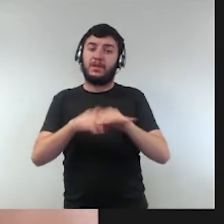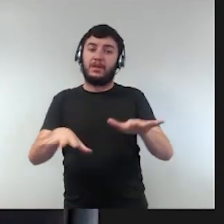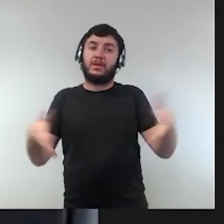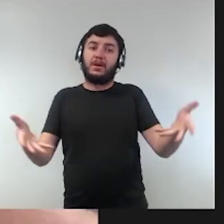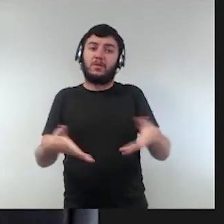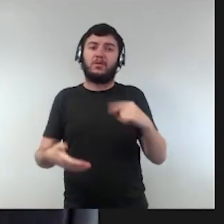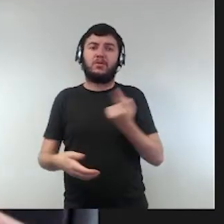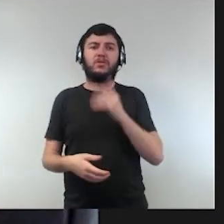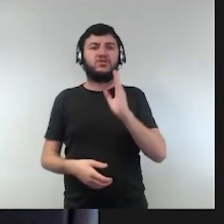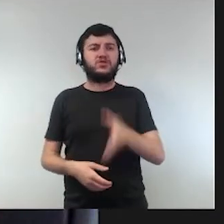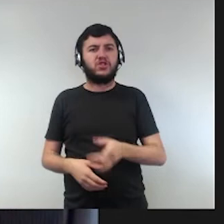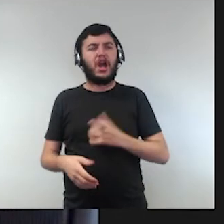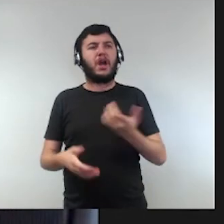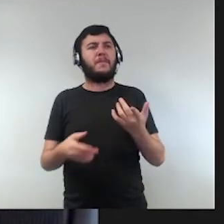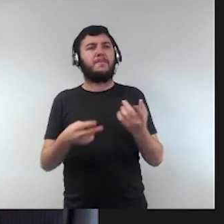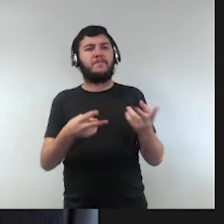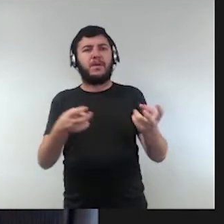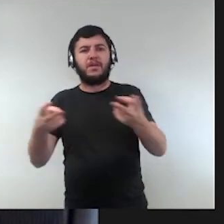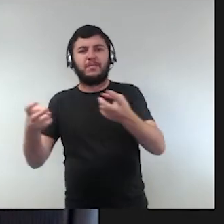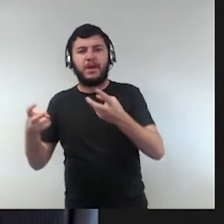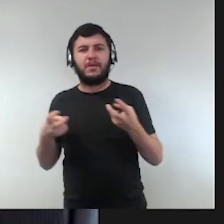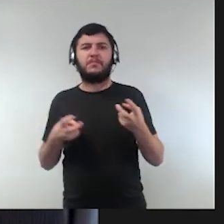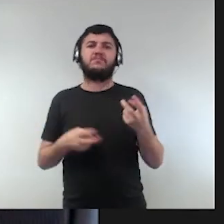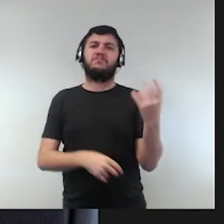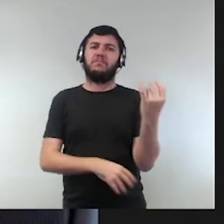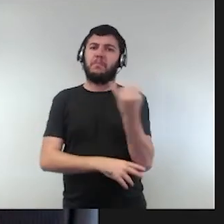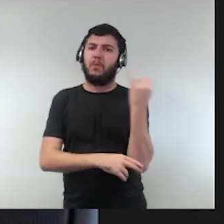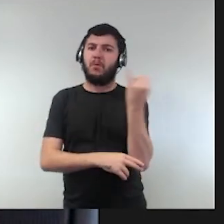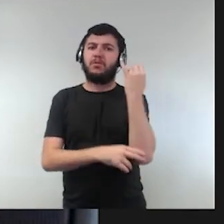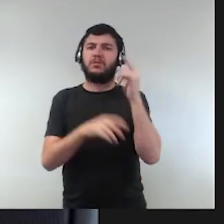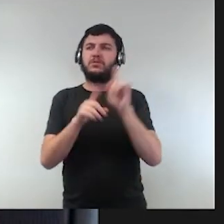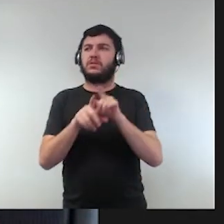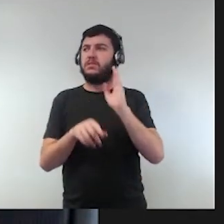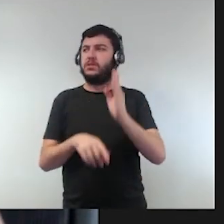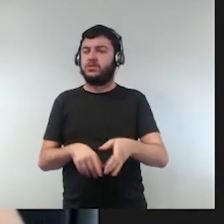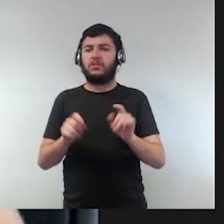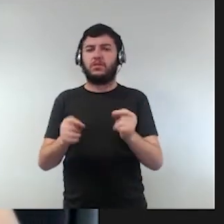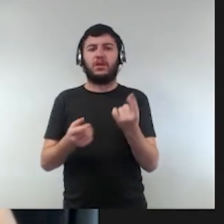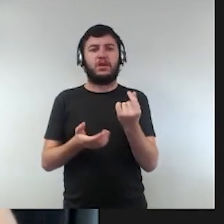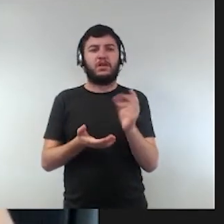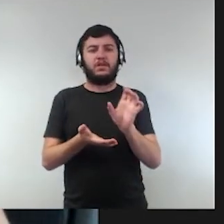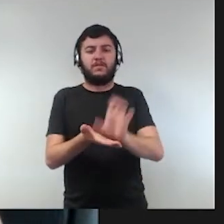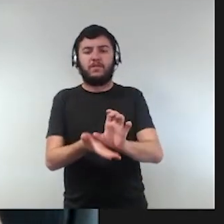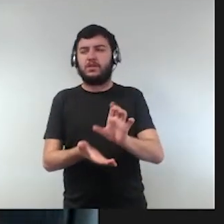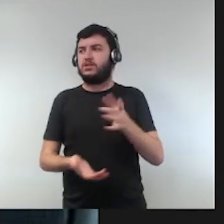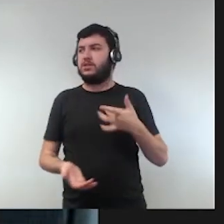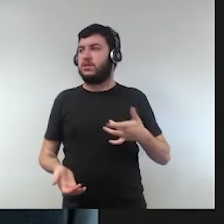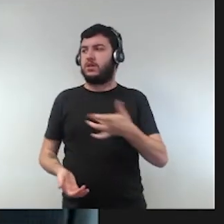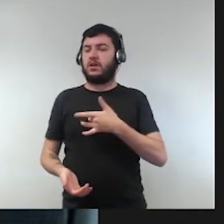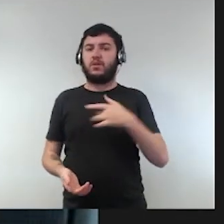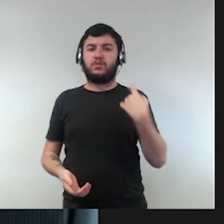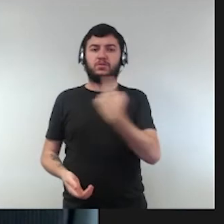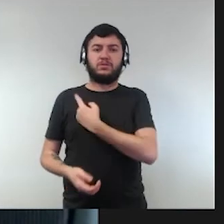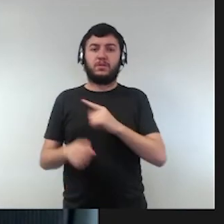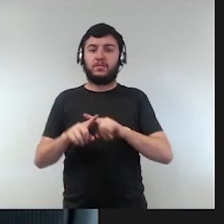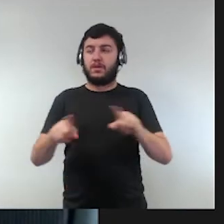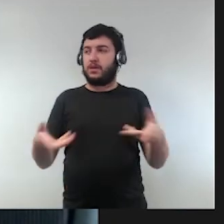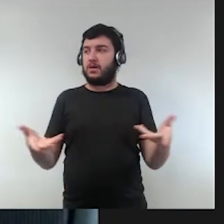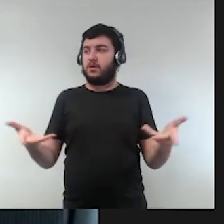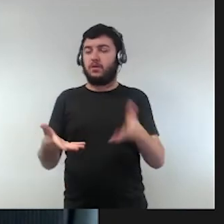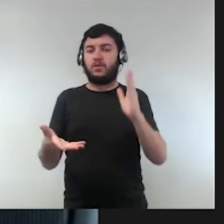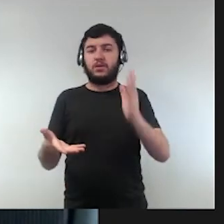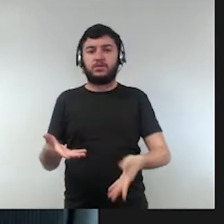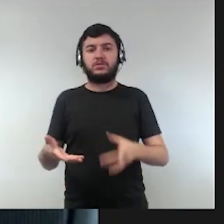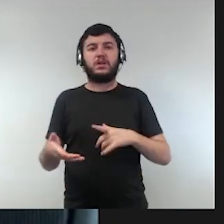observamos o quanto isso é relevante, né? Investir na nossa saúde. Fiz aqui, inclusive, um